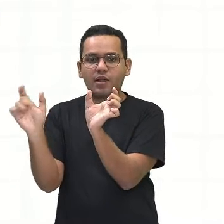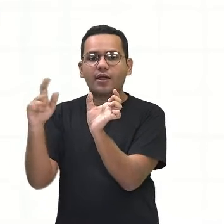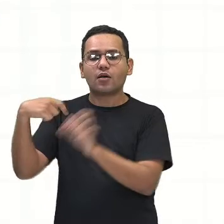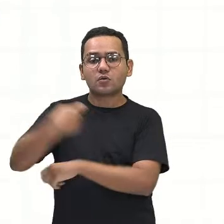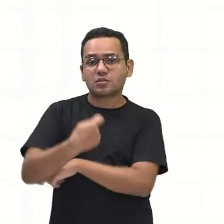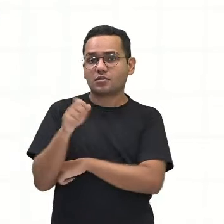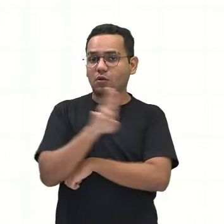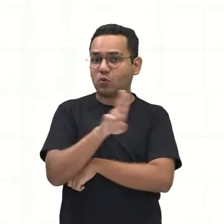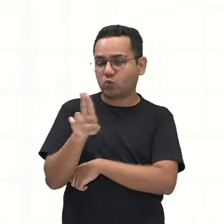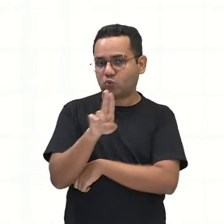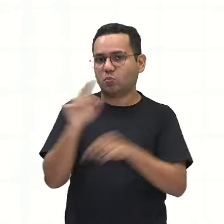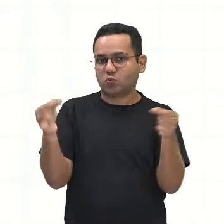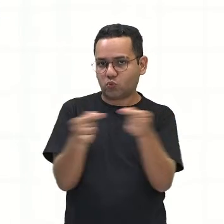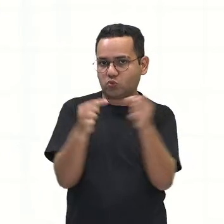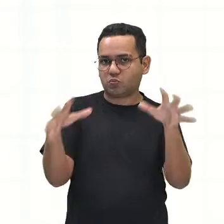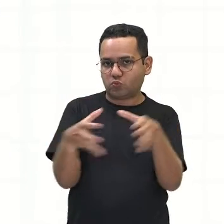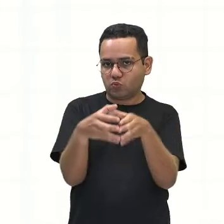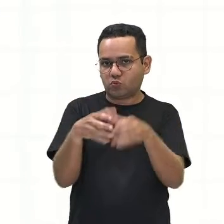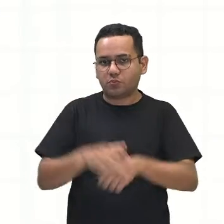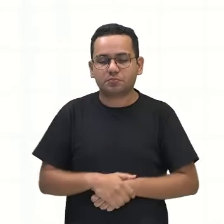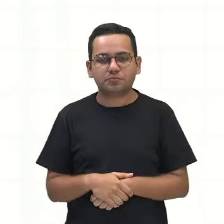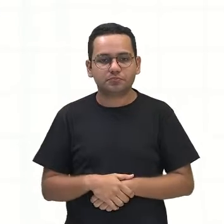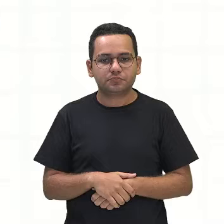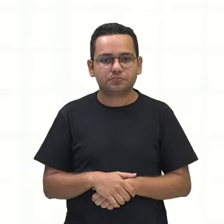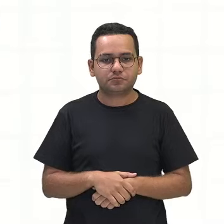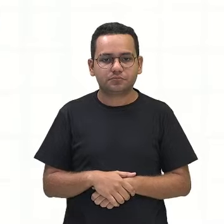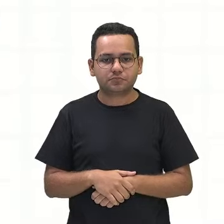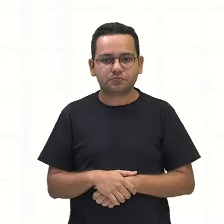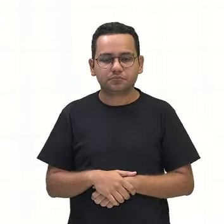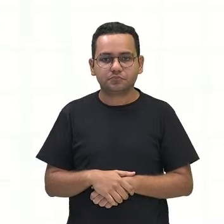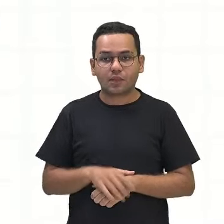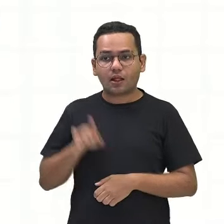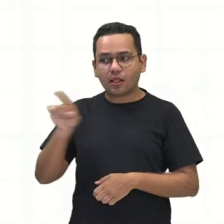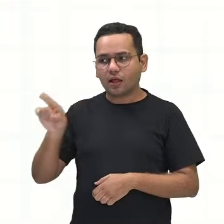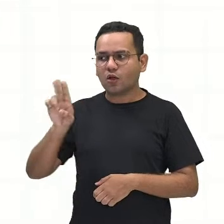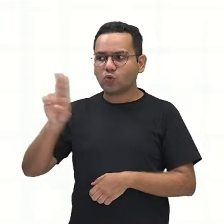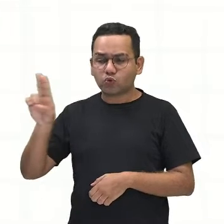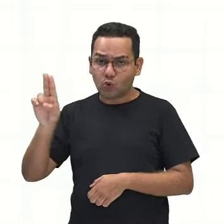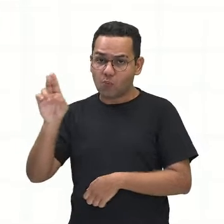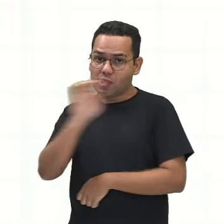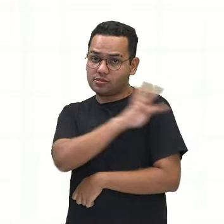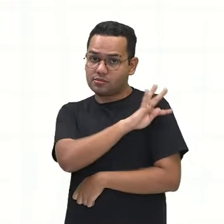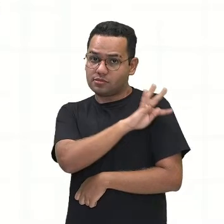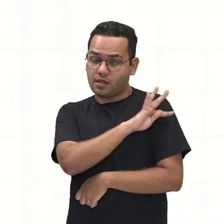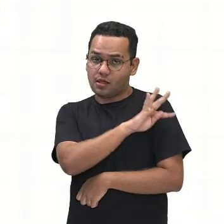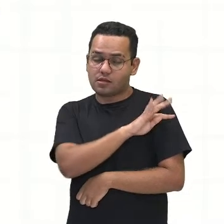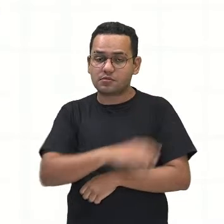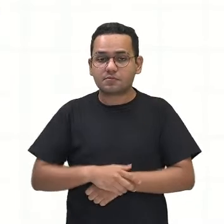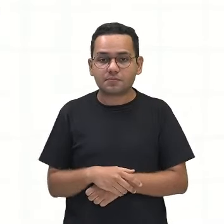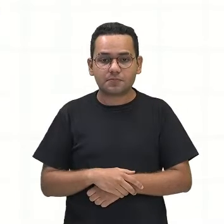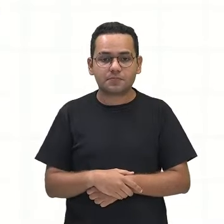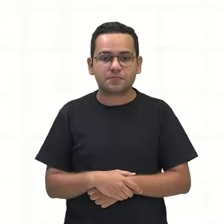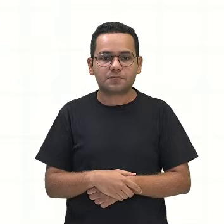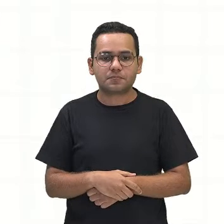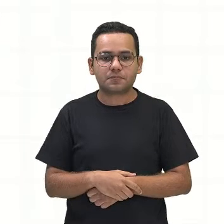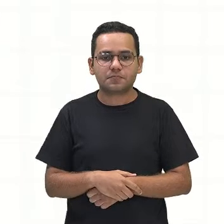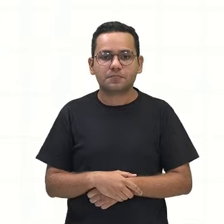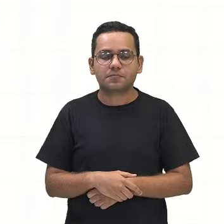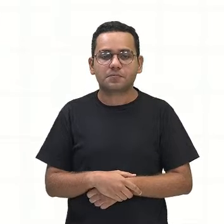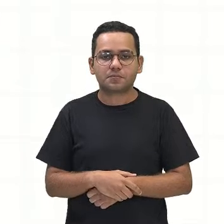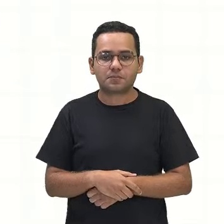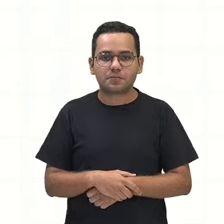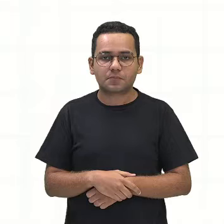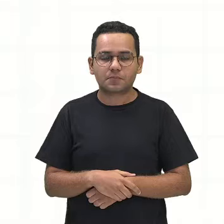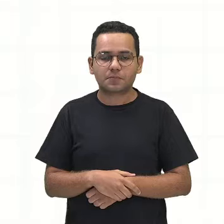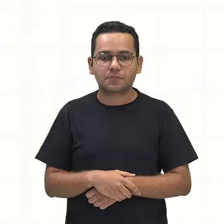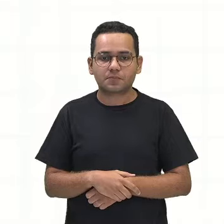espécie. Então, aí é o nome científico da planta que é denominado de pinheiro do Paraná.